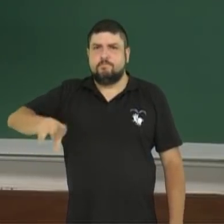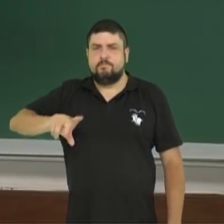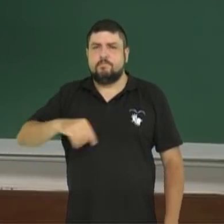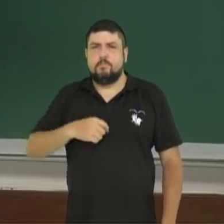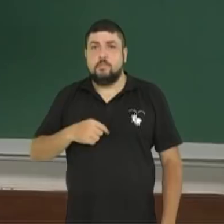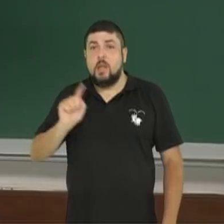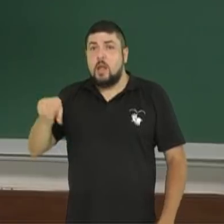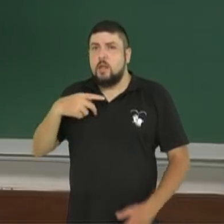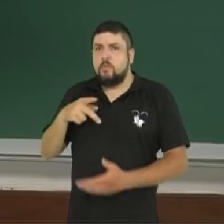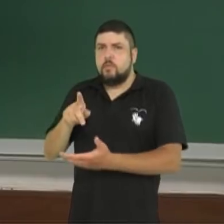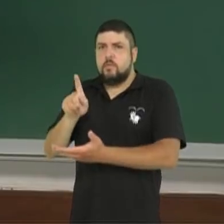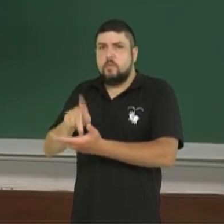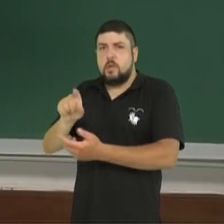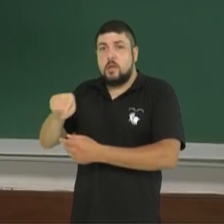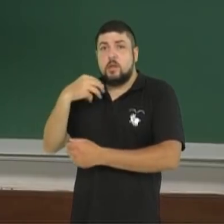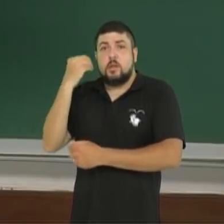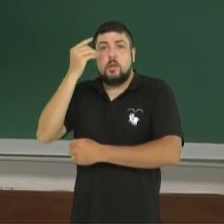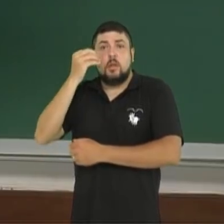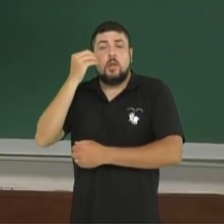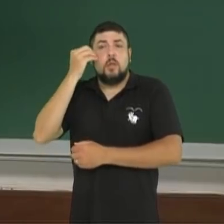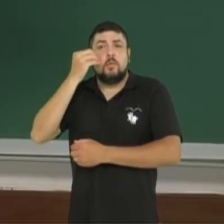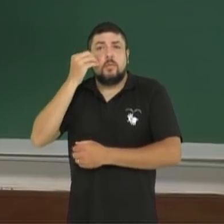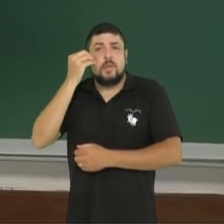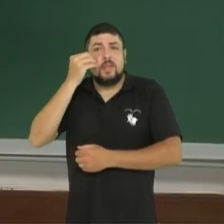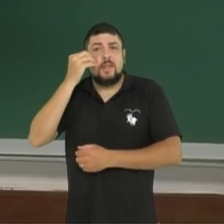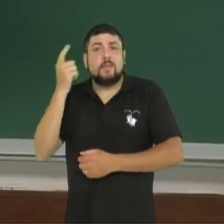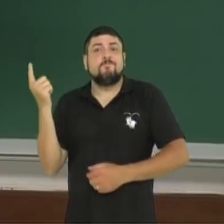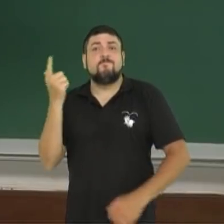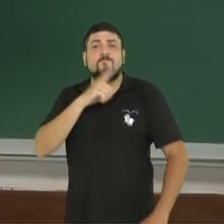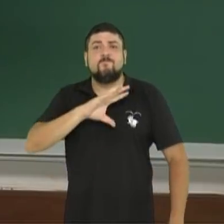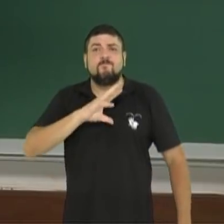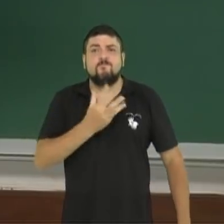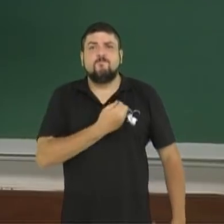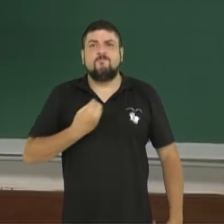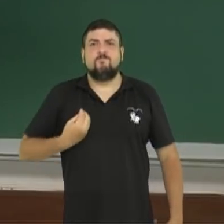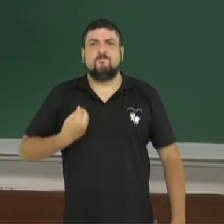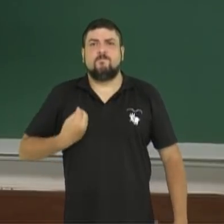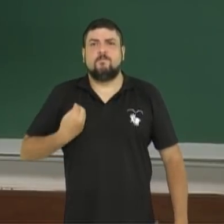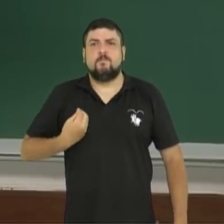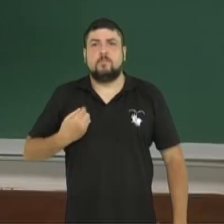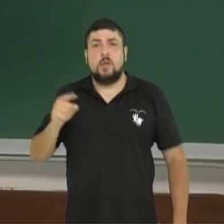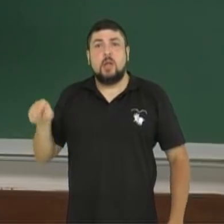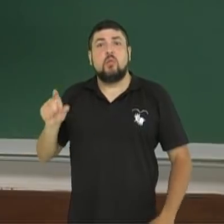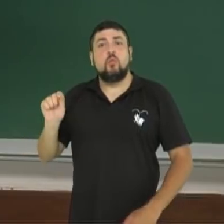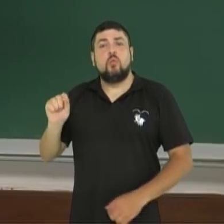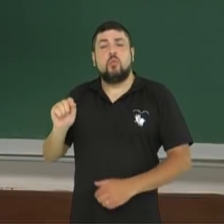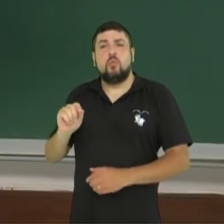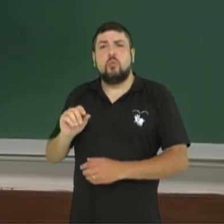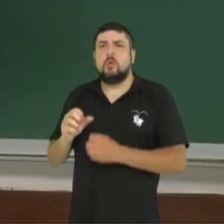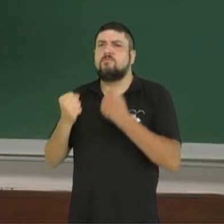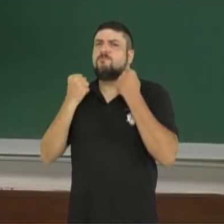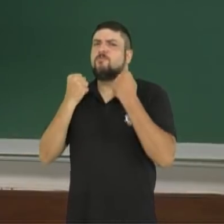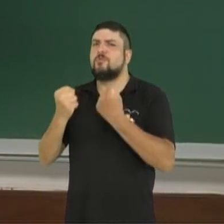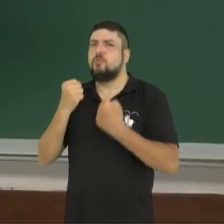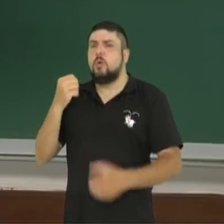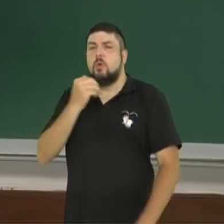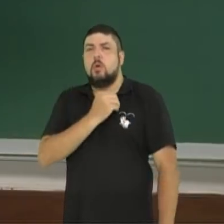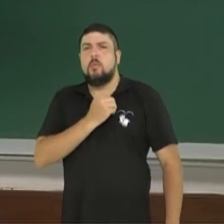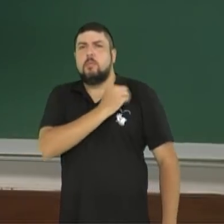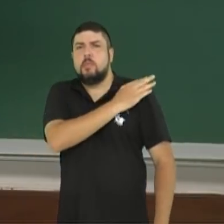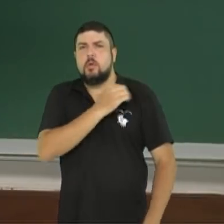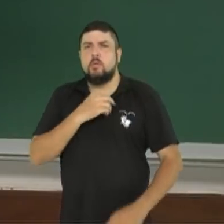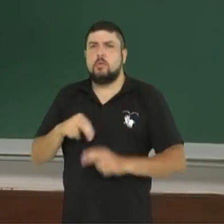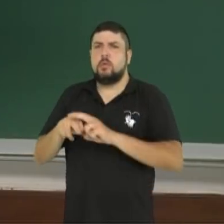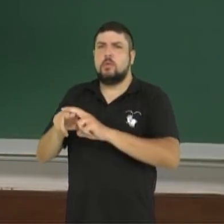Muitas vezes é porque ela precisa de tentar sobreviver. Né? Tamanho é o preconceito e a discriminação que ela sofre,